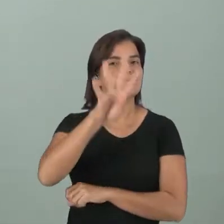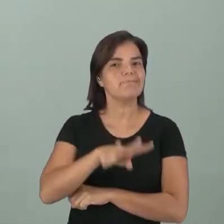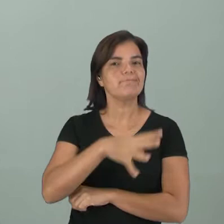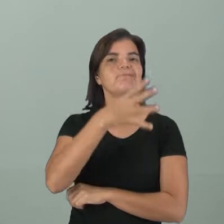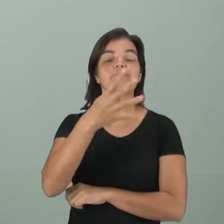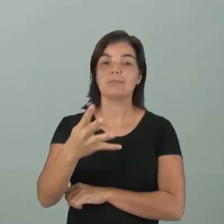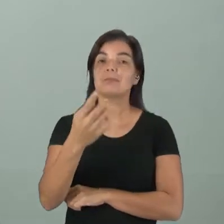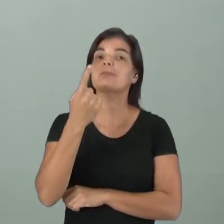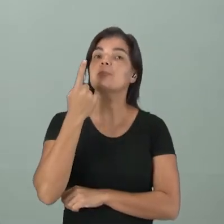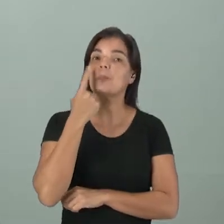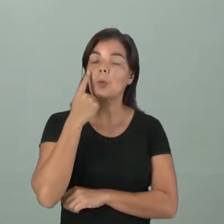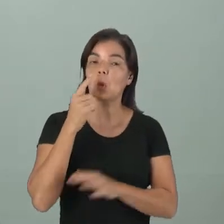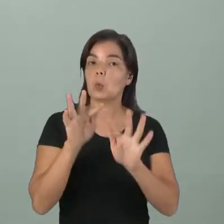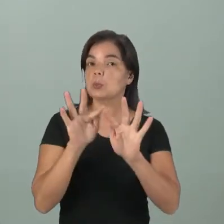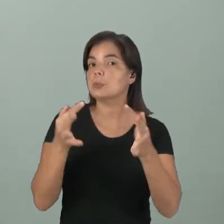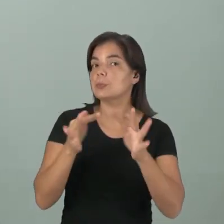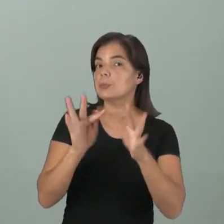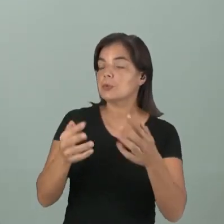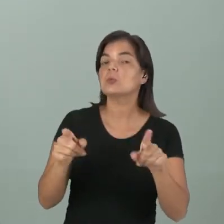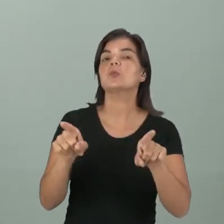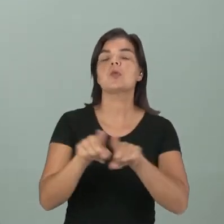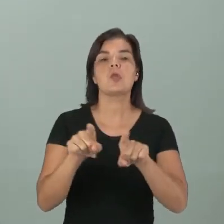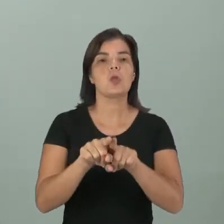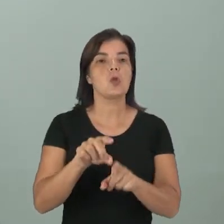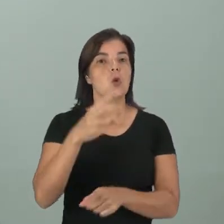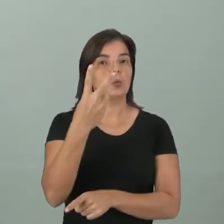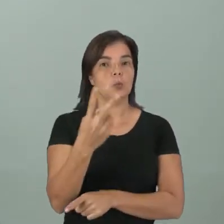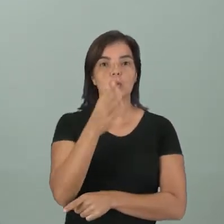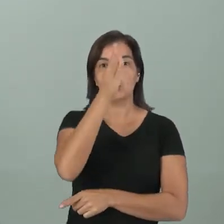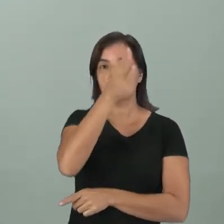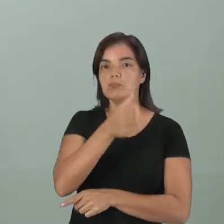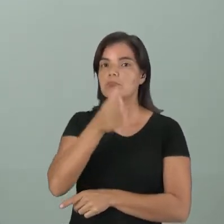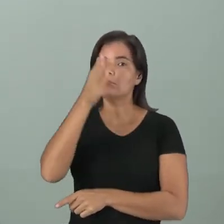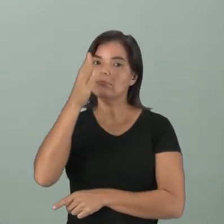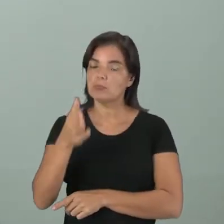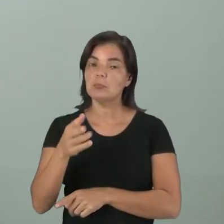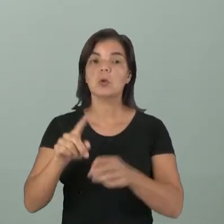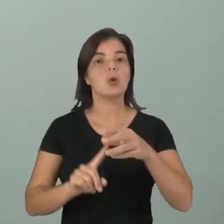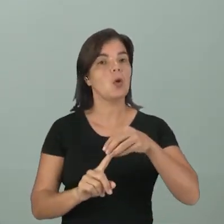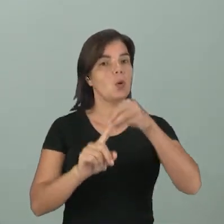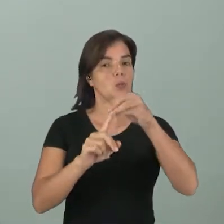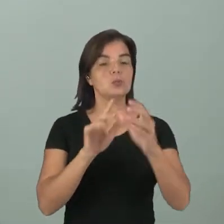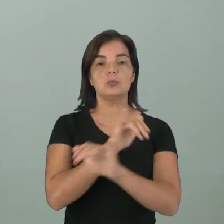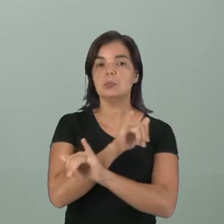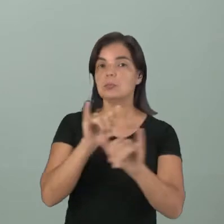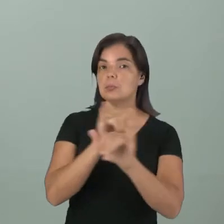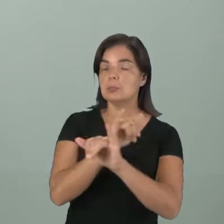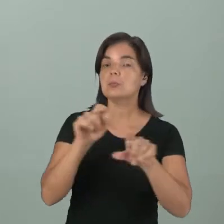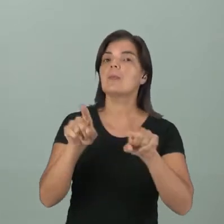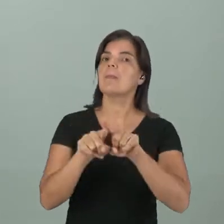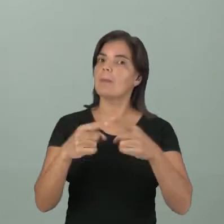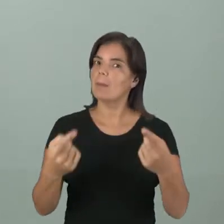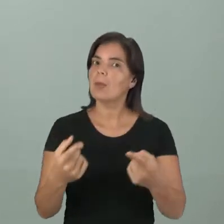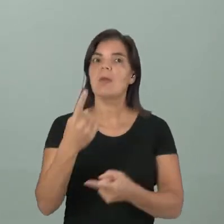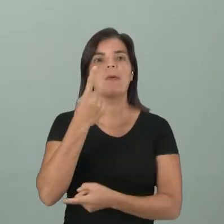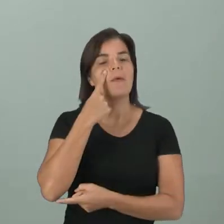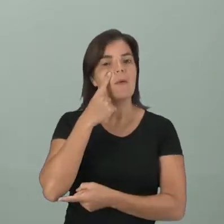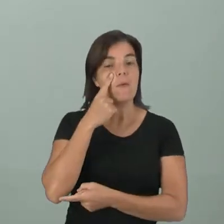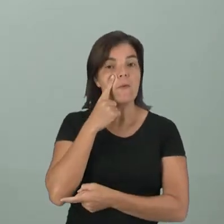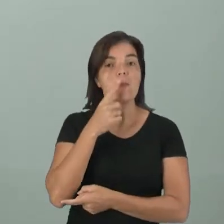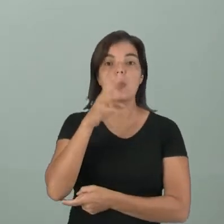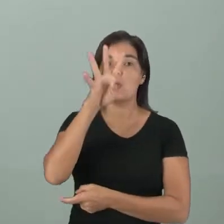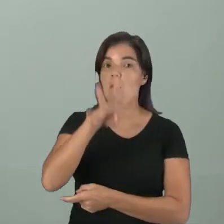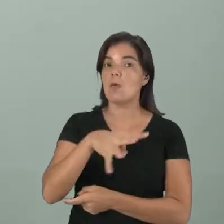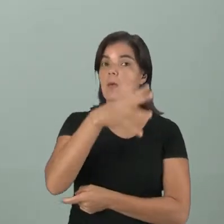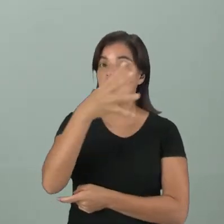isso? Vimos sobre tabelas simples, que têm apenas duas colunas e uma única informação. Mas também vimos